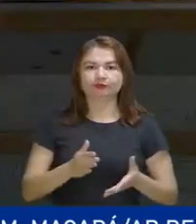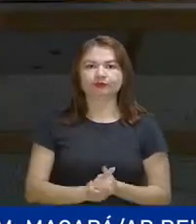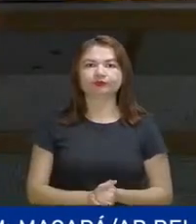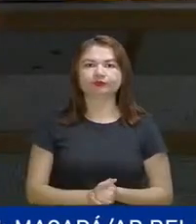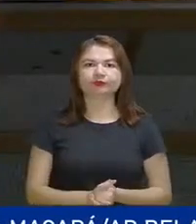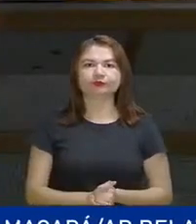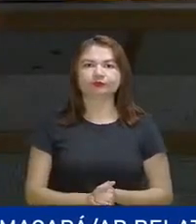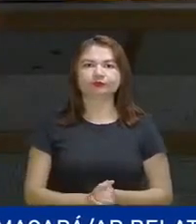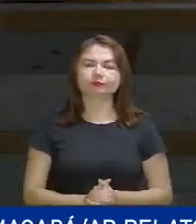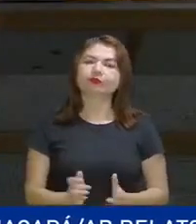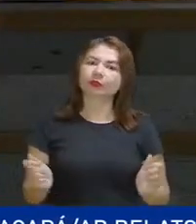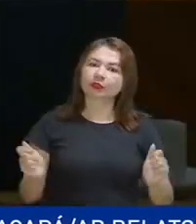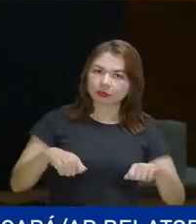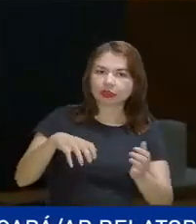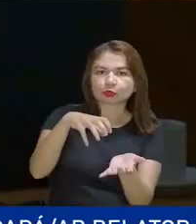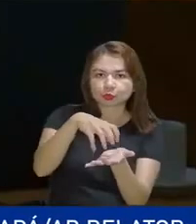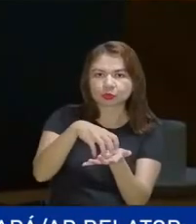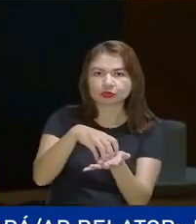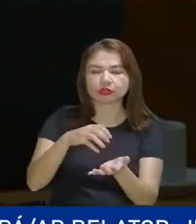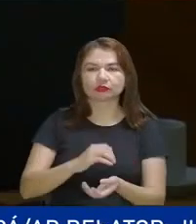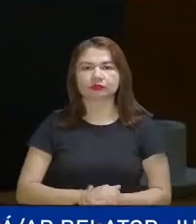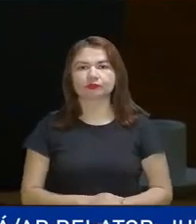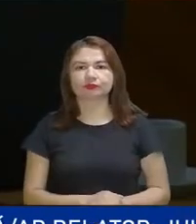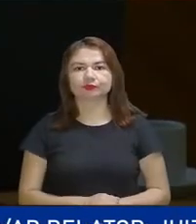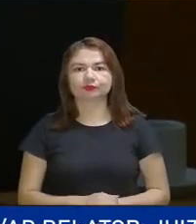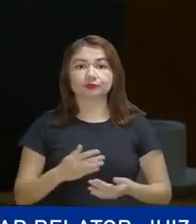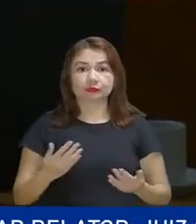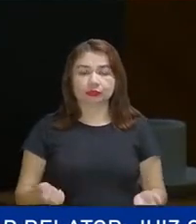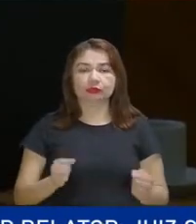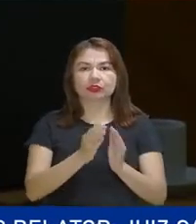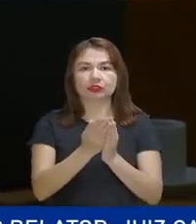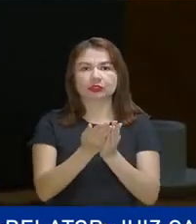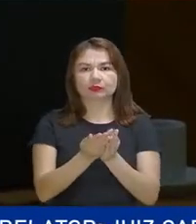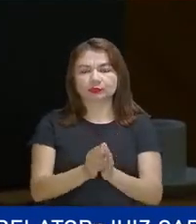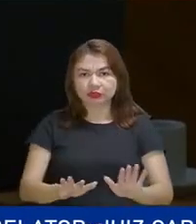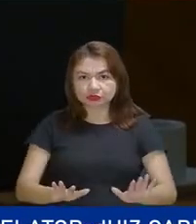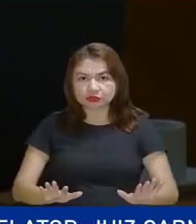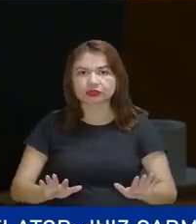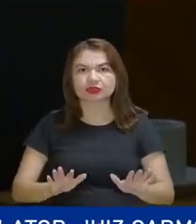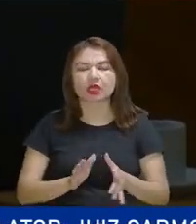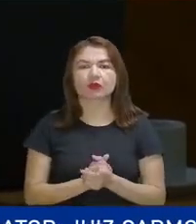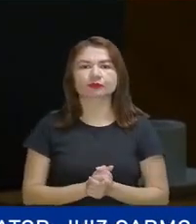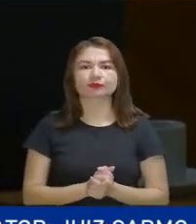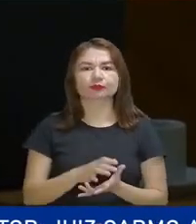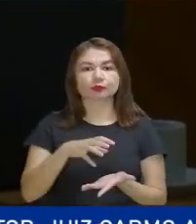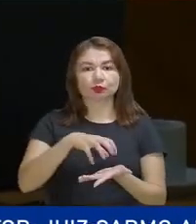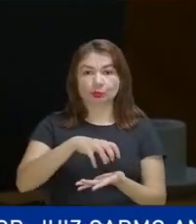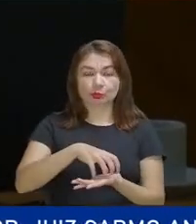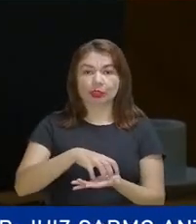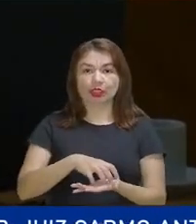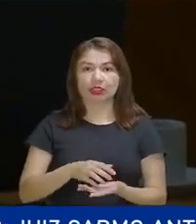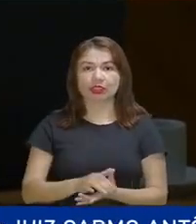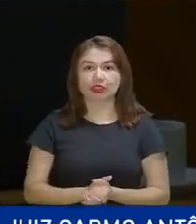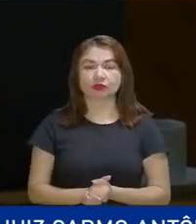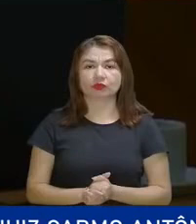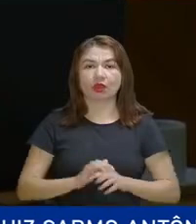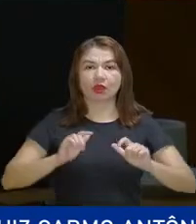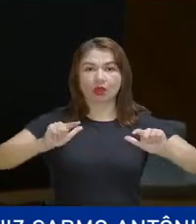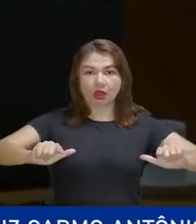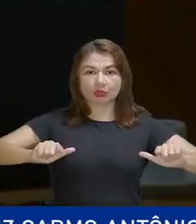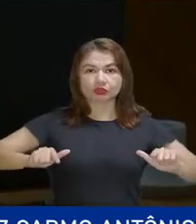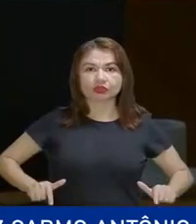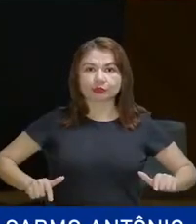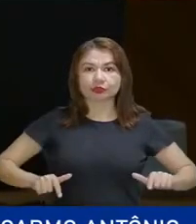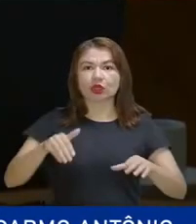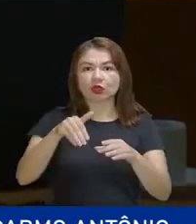conhecida, podemos ir ao mérito. No que diz respeito à prejudicial do mérito, que é a decadência, verifica-se a diplomação referente à